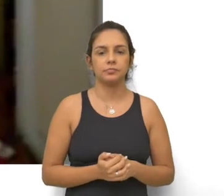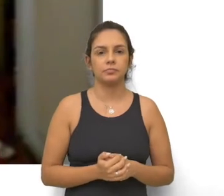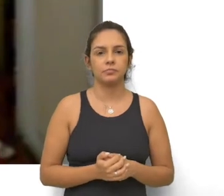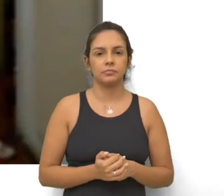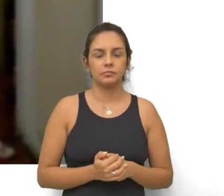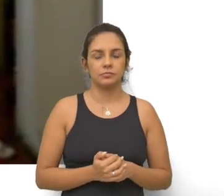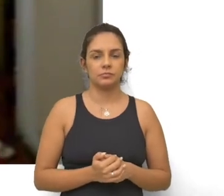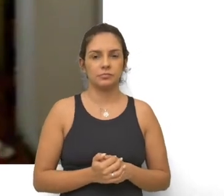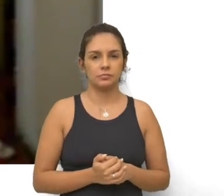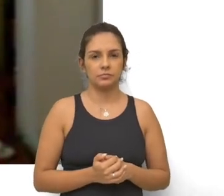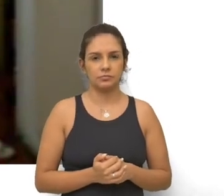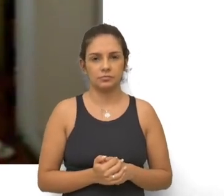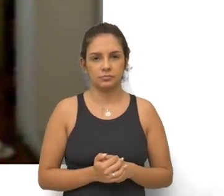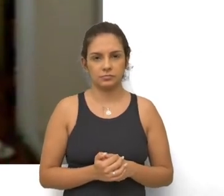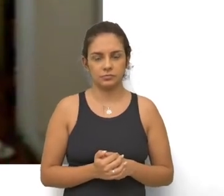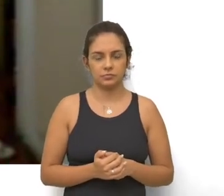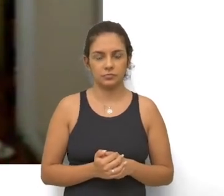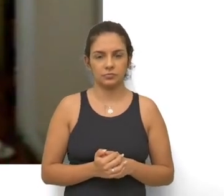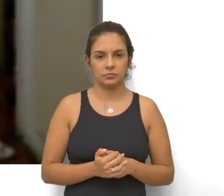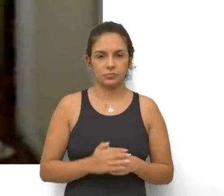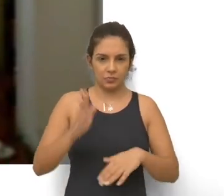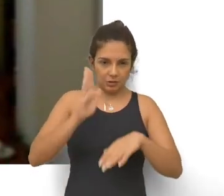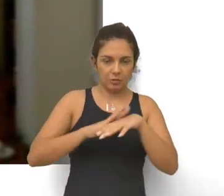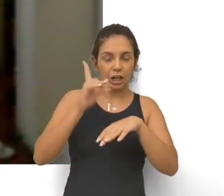difíceis de alguém aceitar, né?